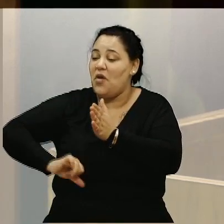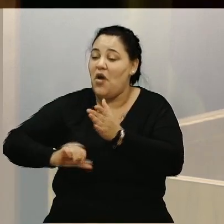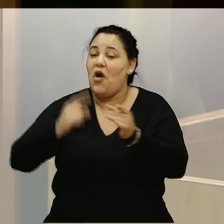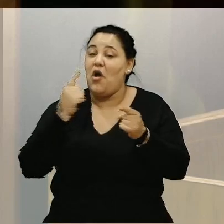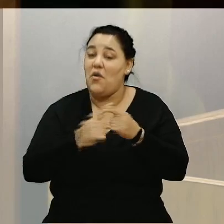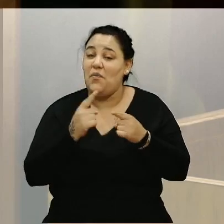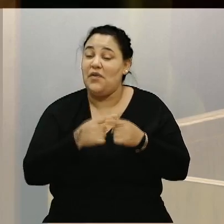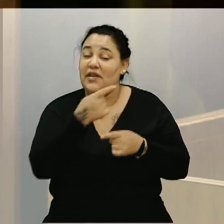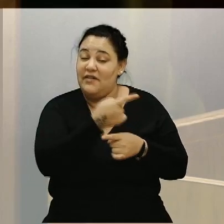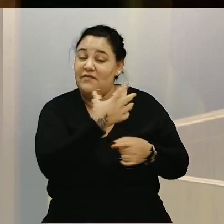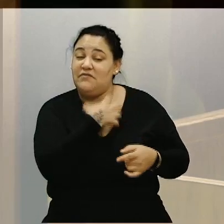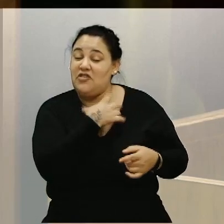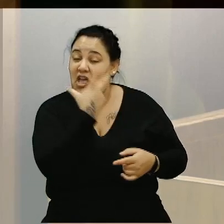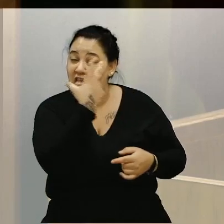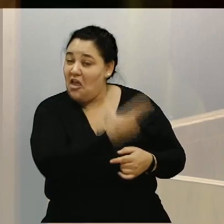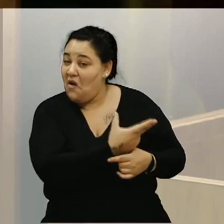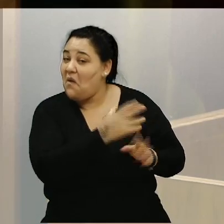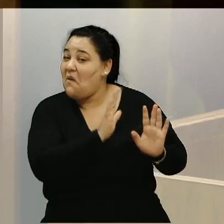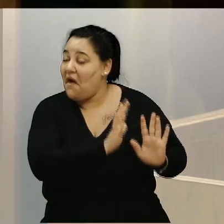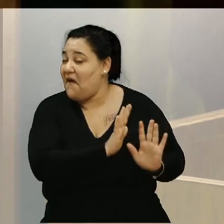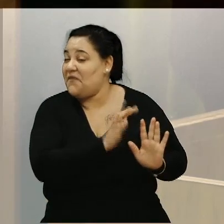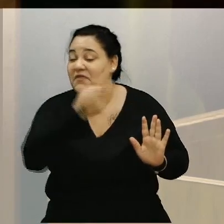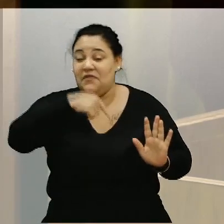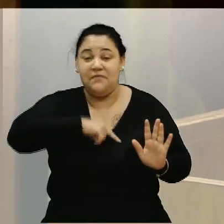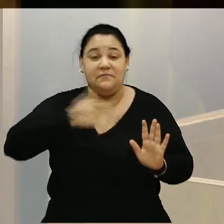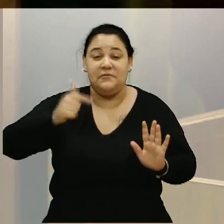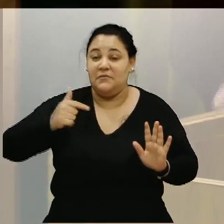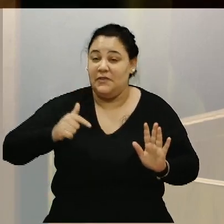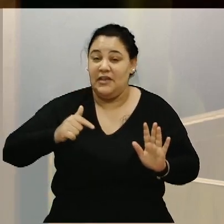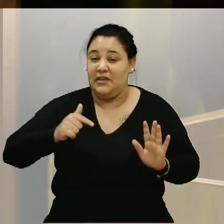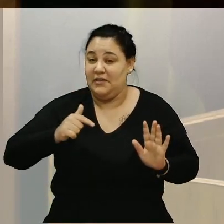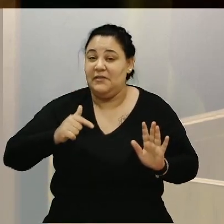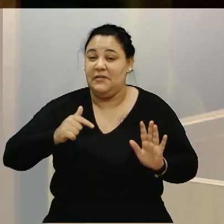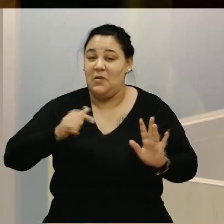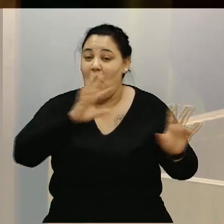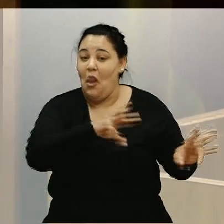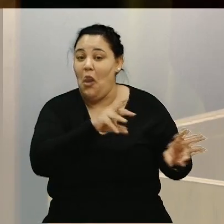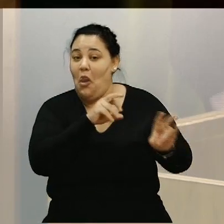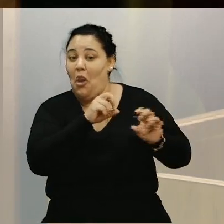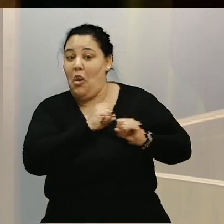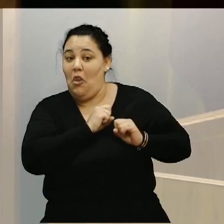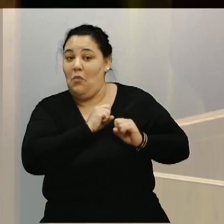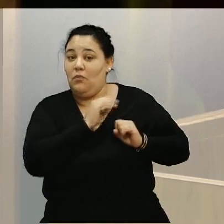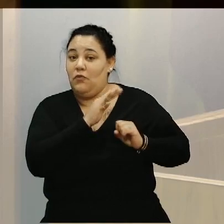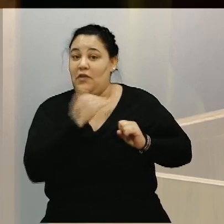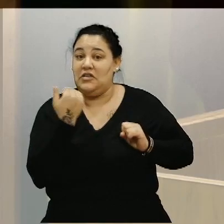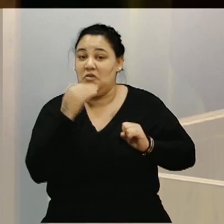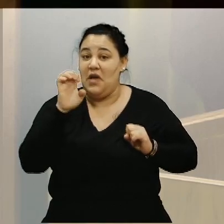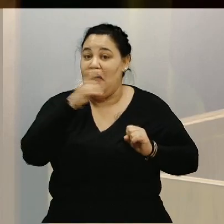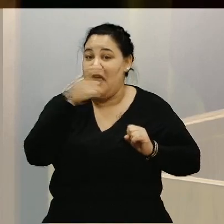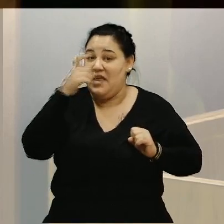como esse. Que nós não tenhamos a reencarnação do falecido ex-prefeito,